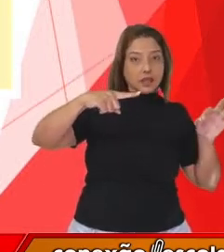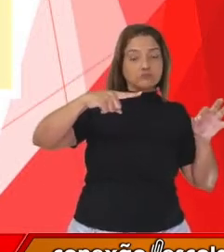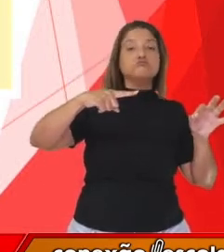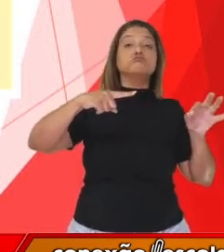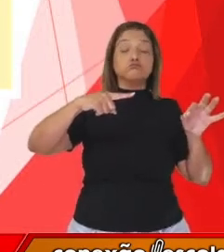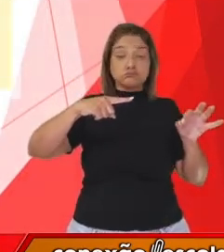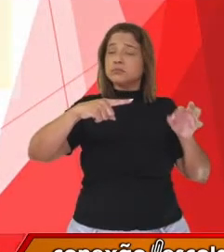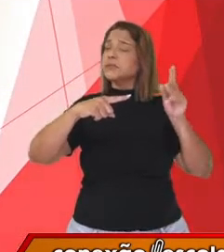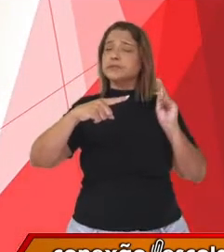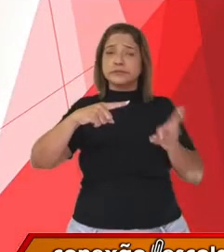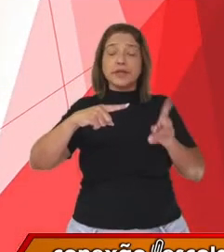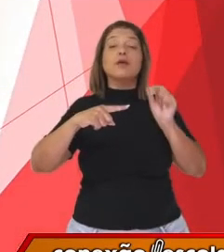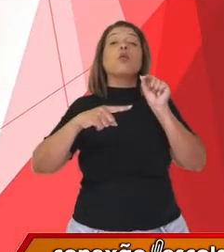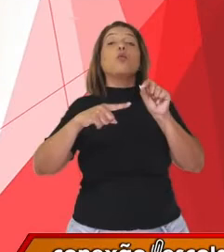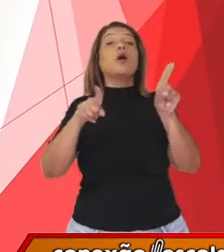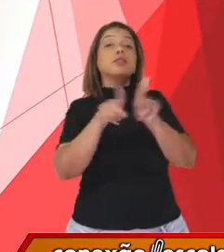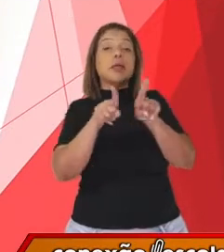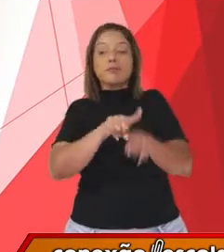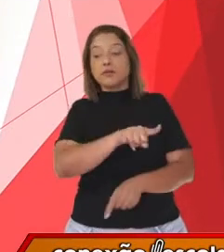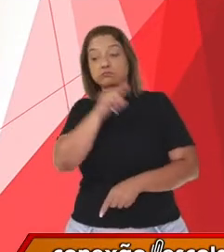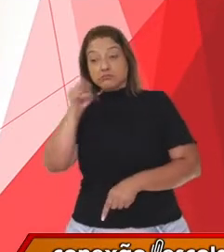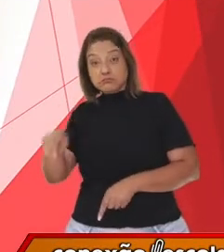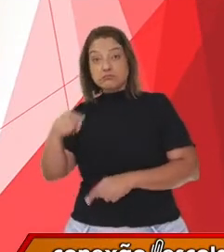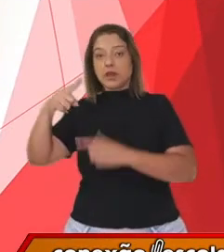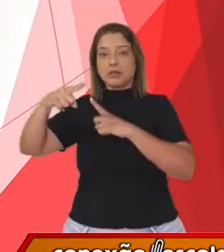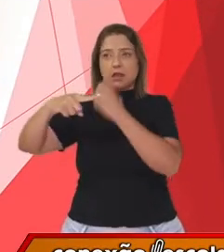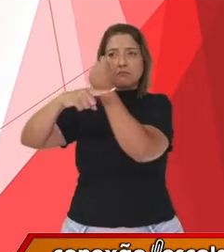são equivalentes a elas.